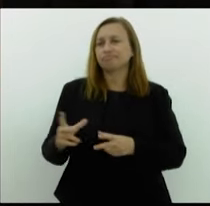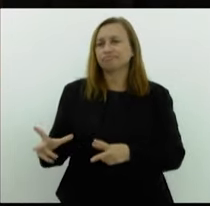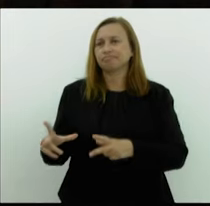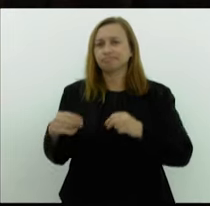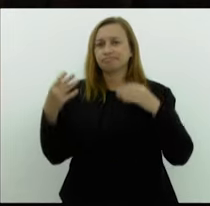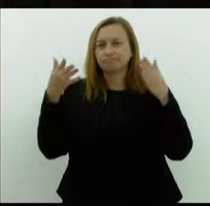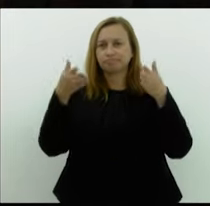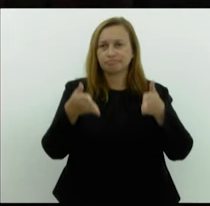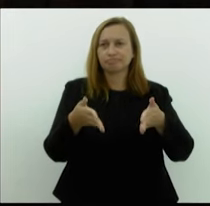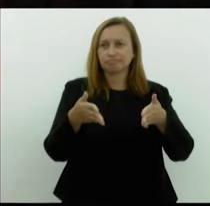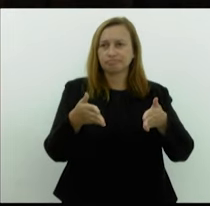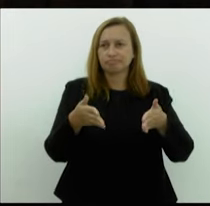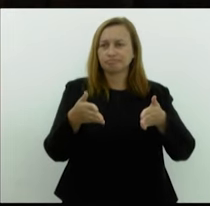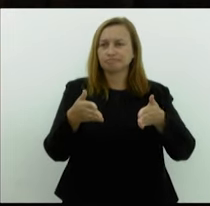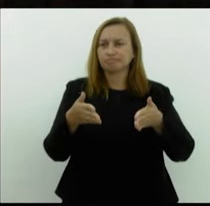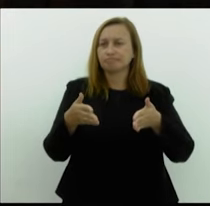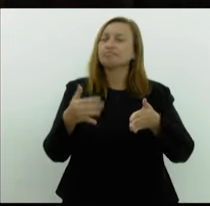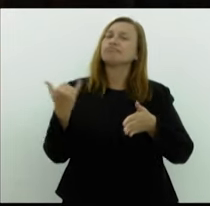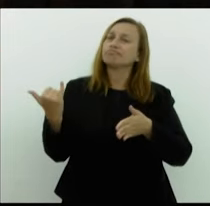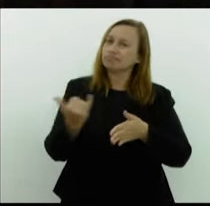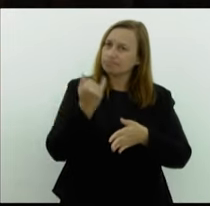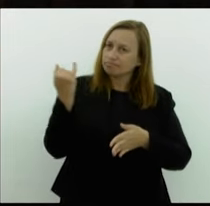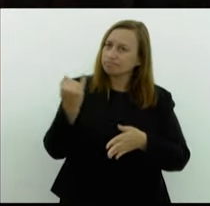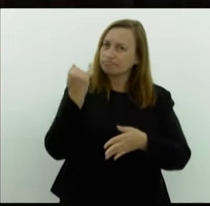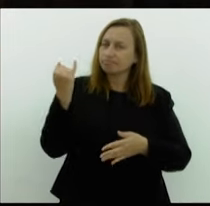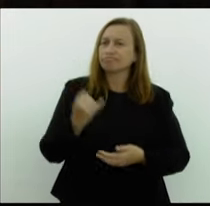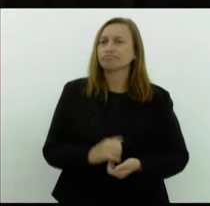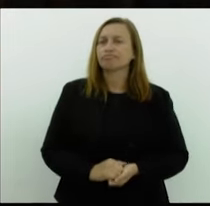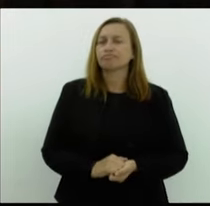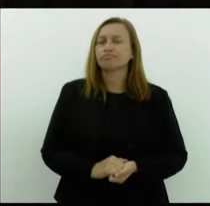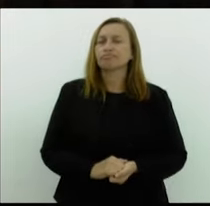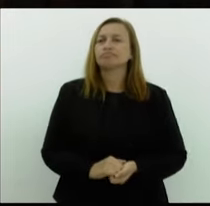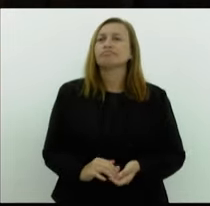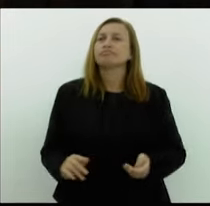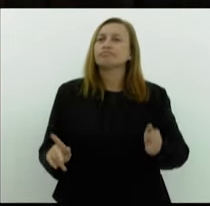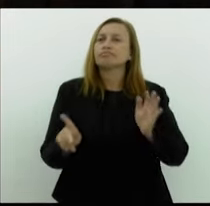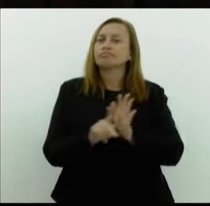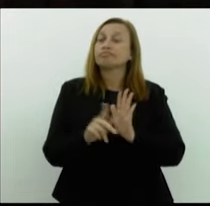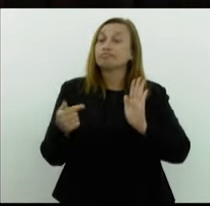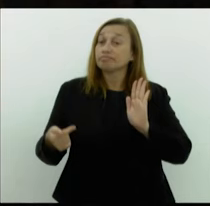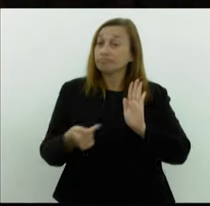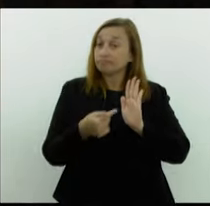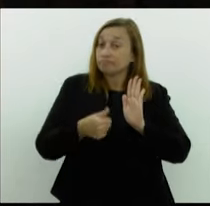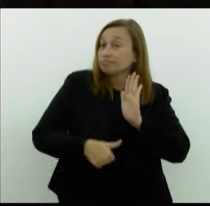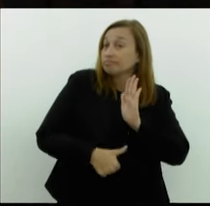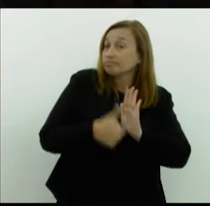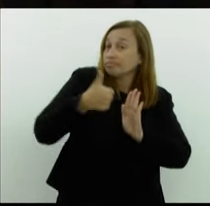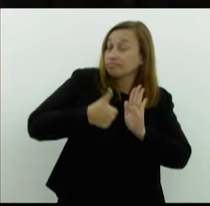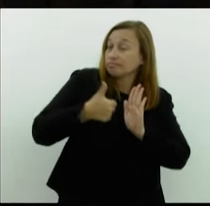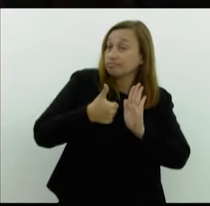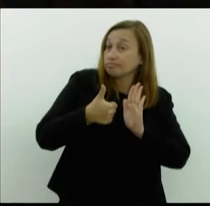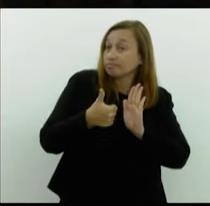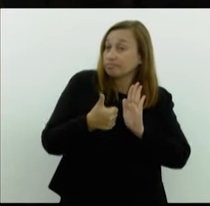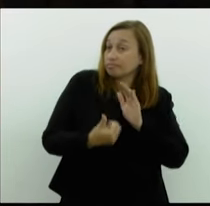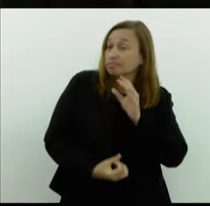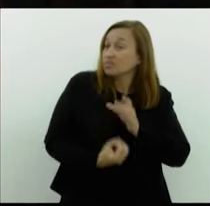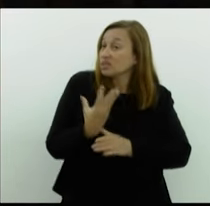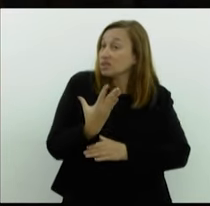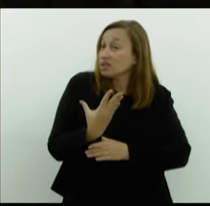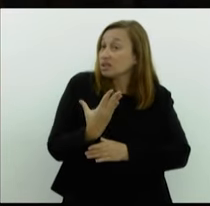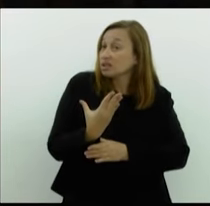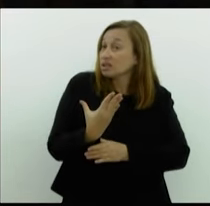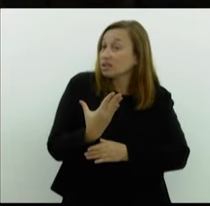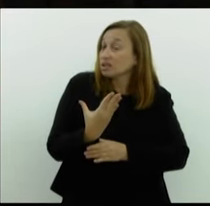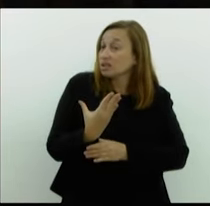destaque e que é muito importante. O projeto, pela primeira vez, cria